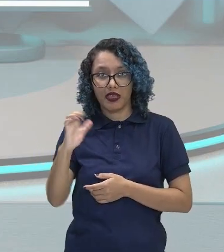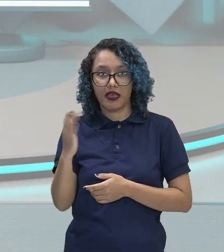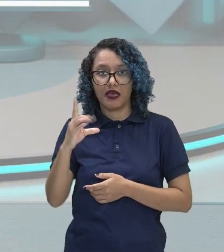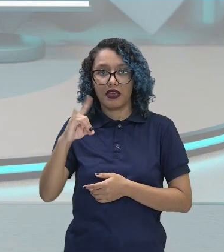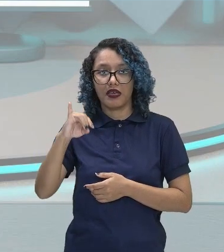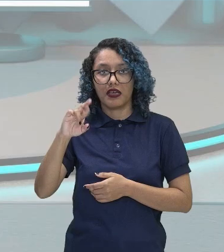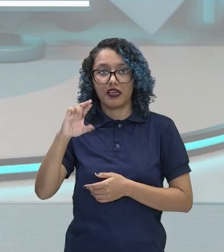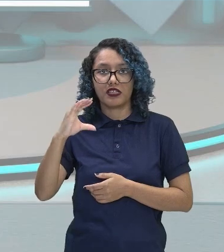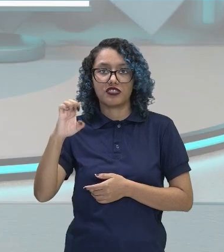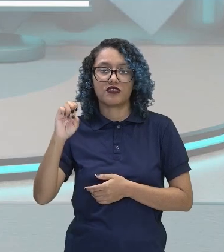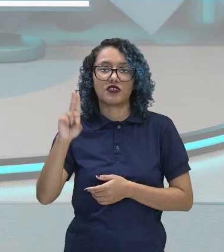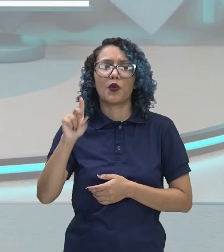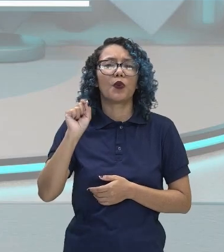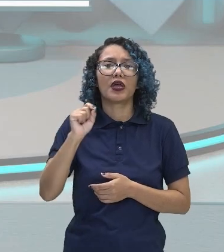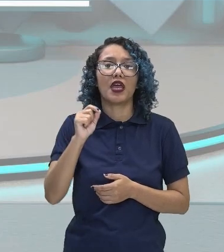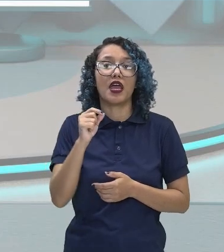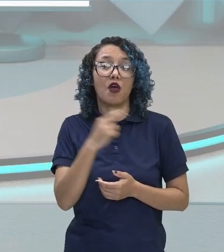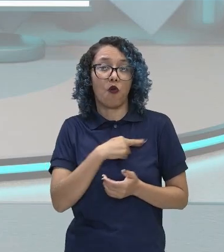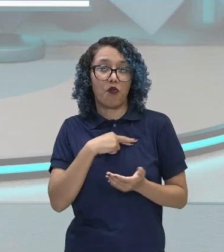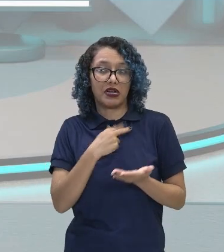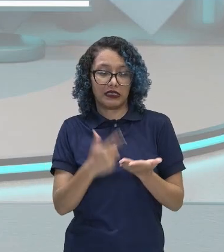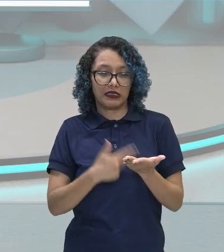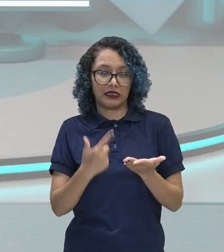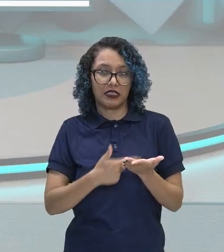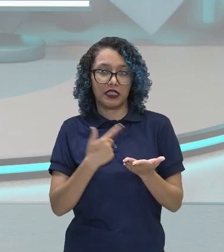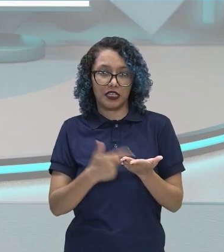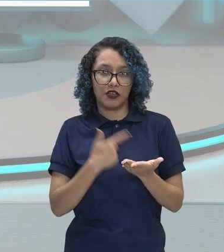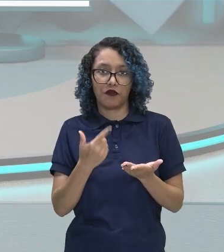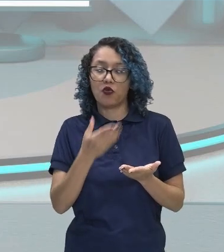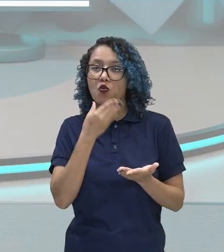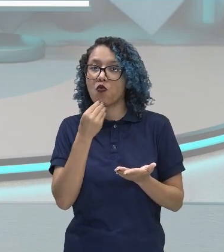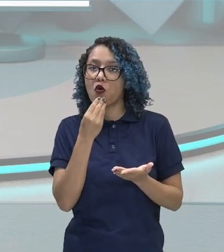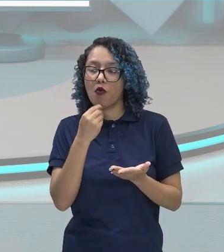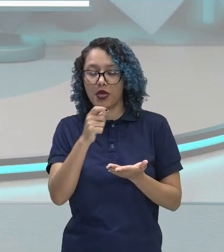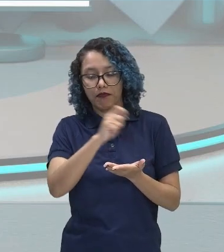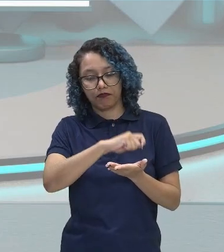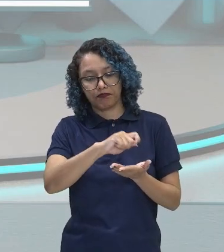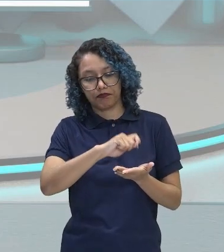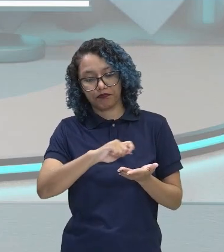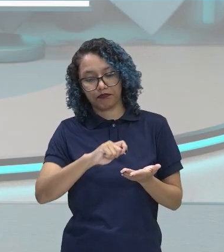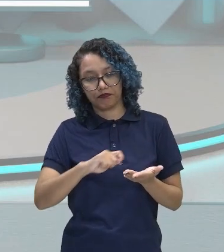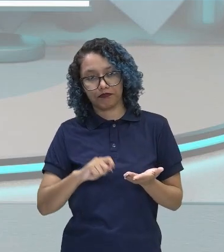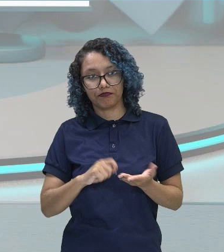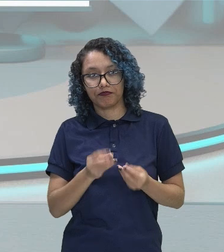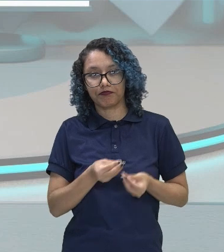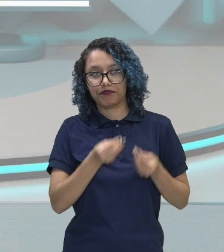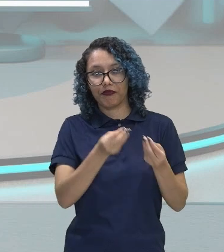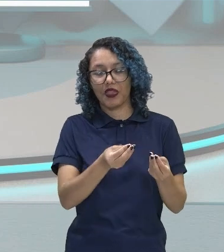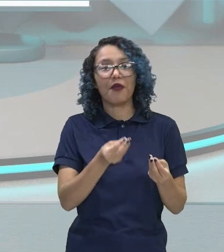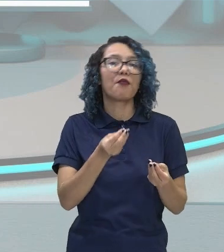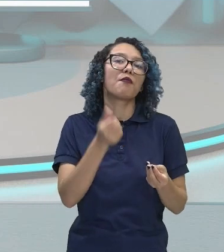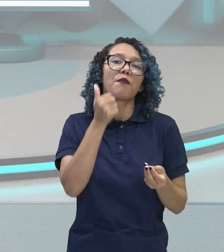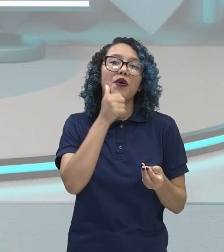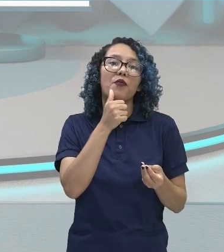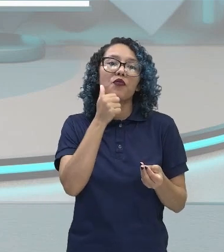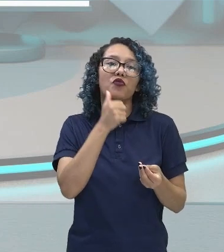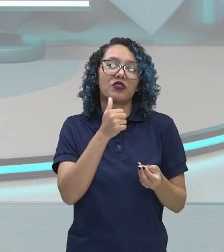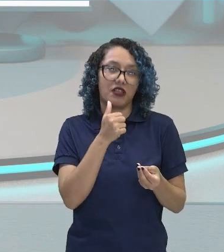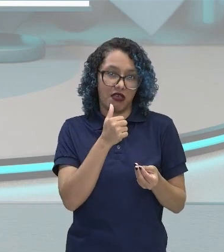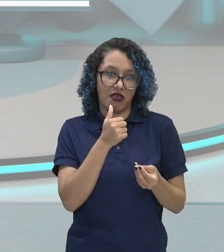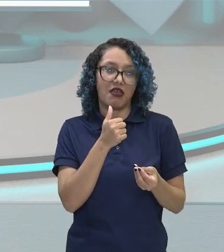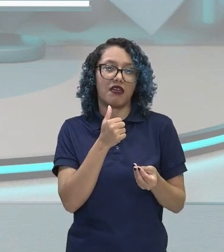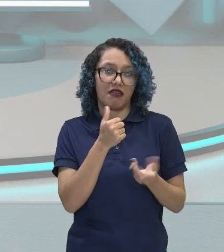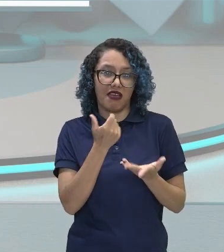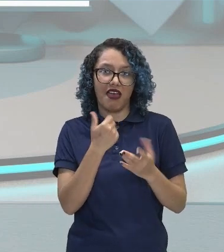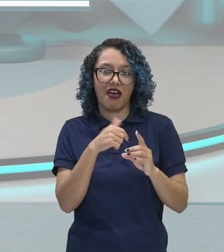em que Dirceu escreve para Marília. Ela é a deusa idealizada